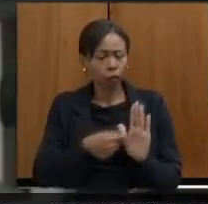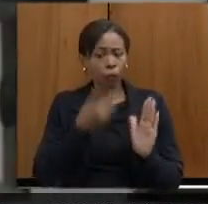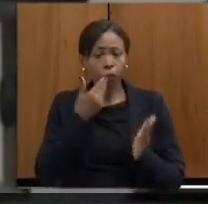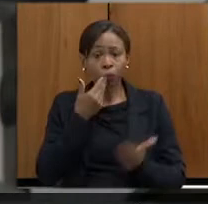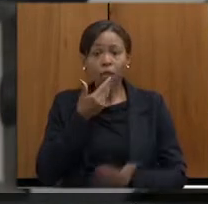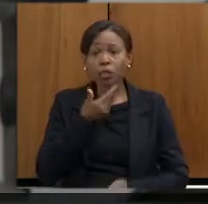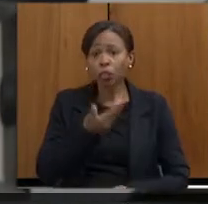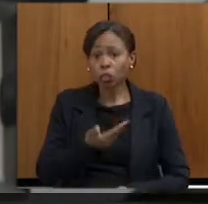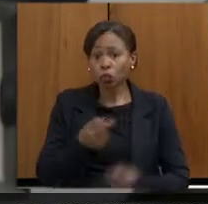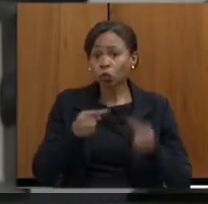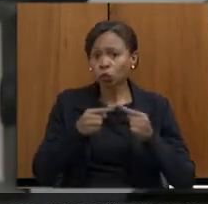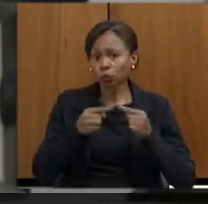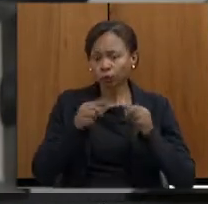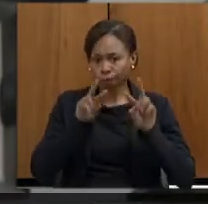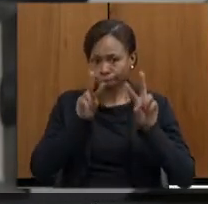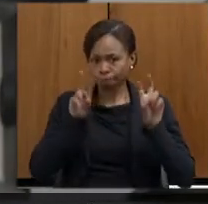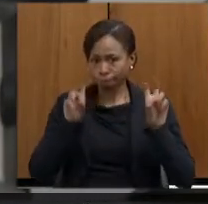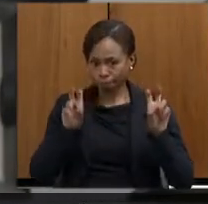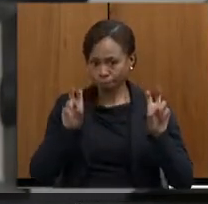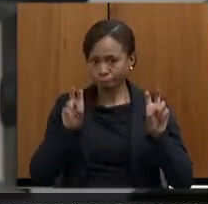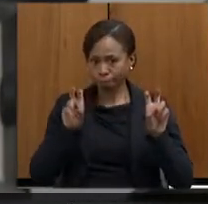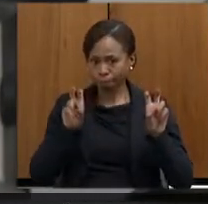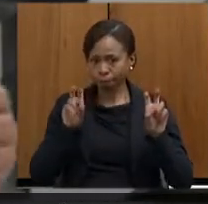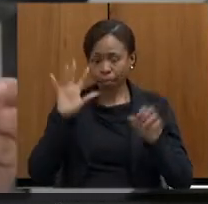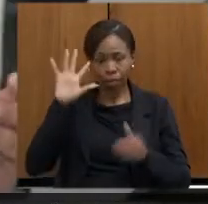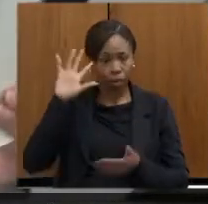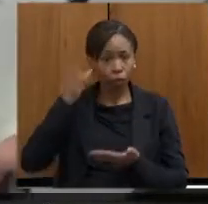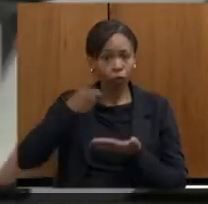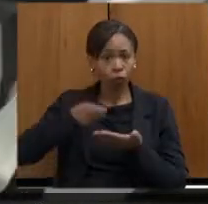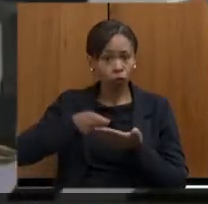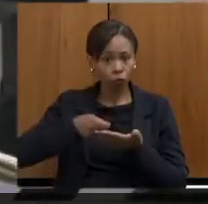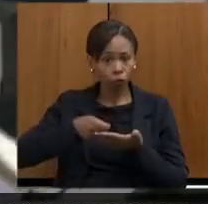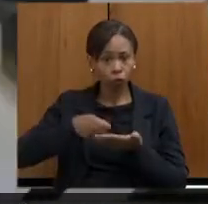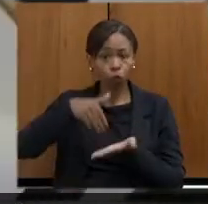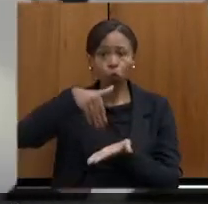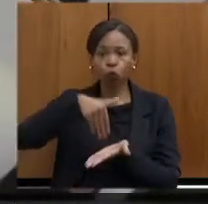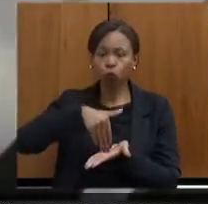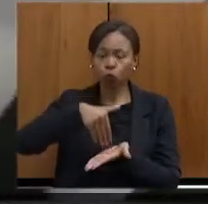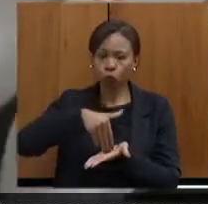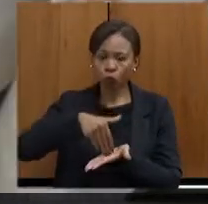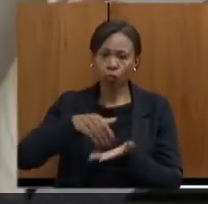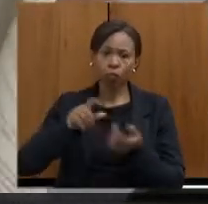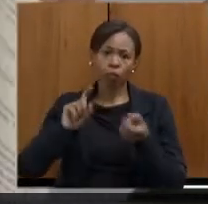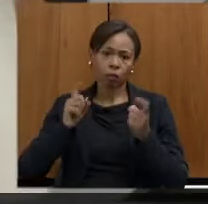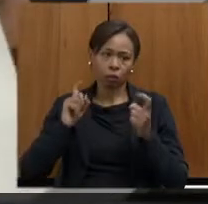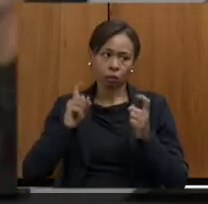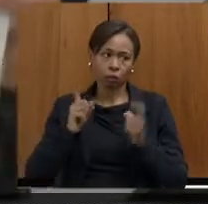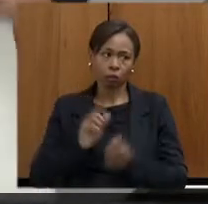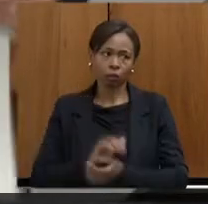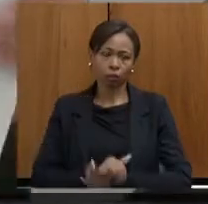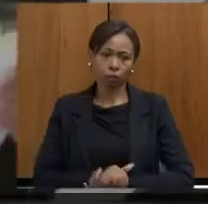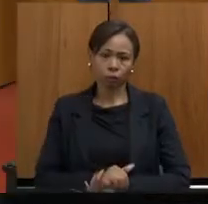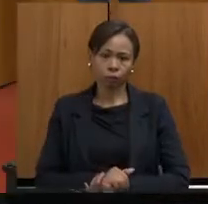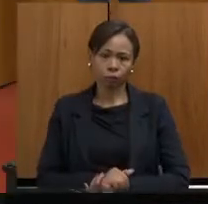tema abordado, que serão deliberados ao final da reunião.